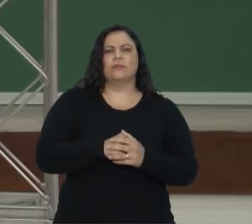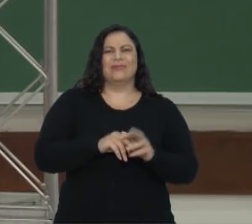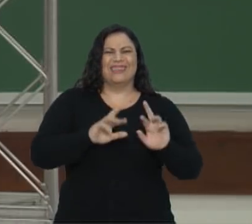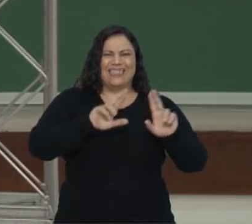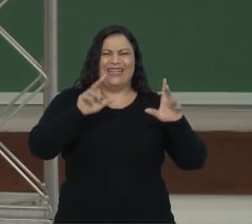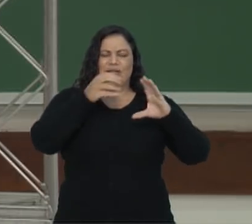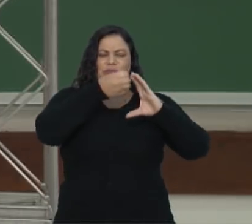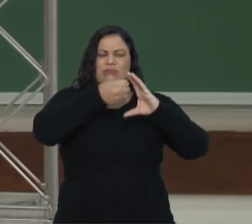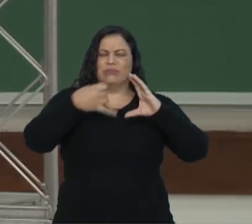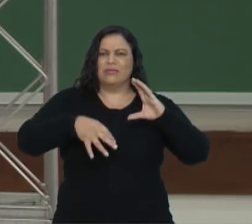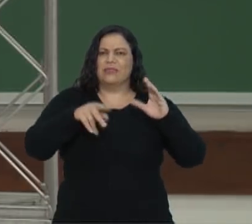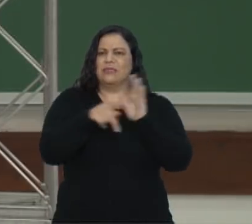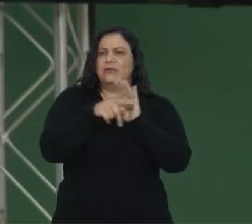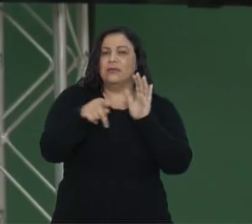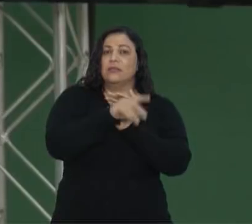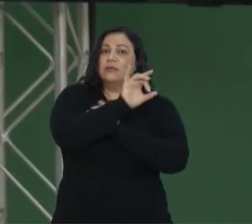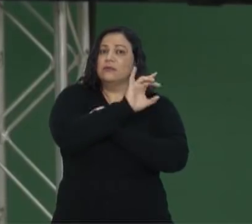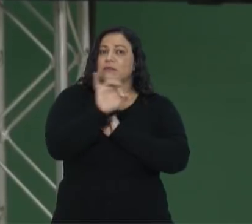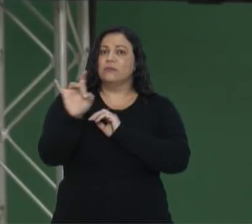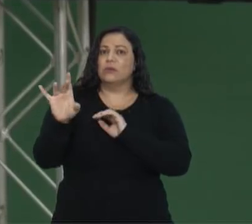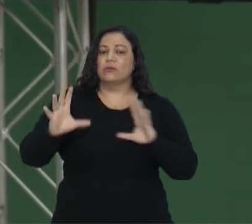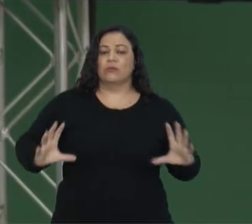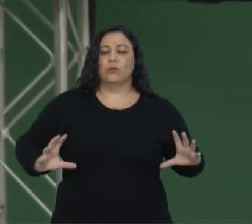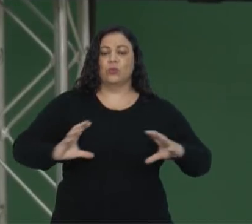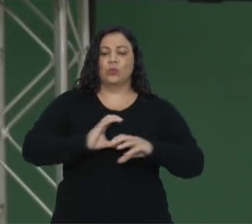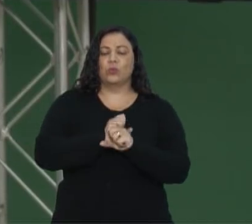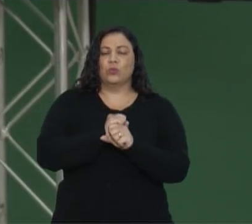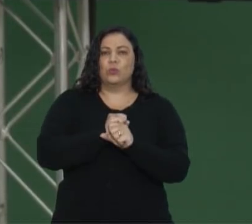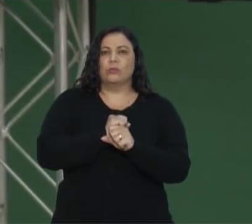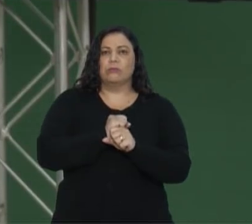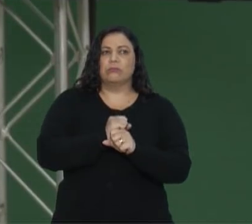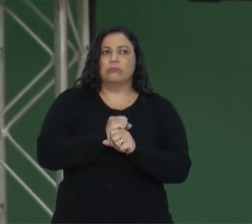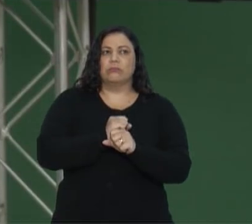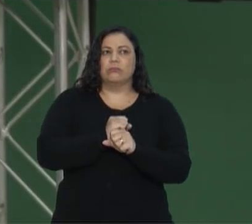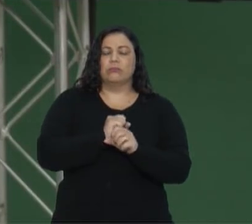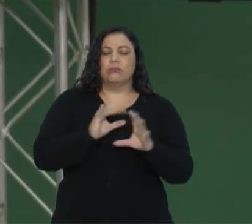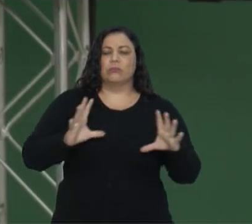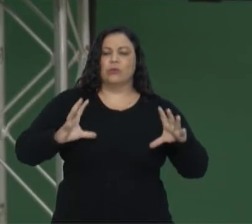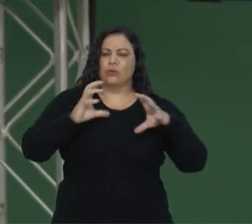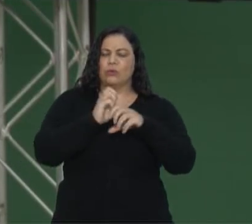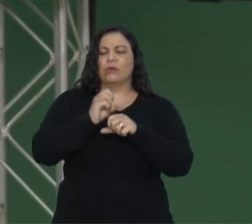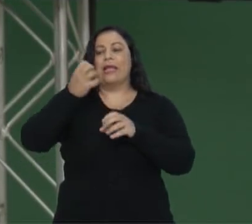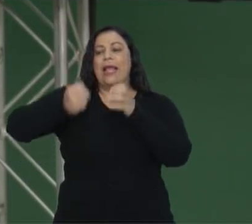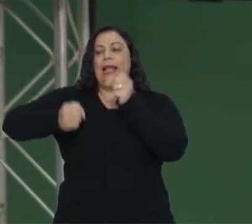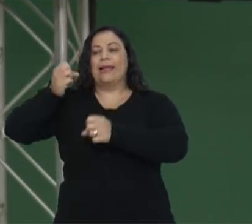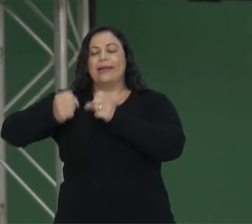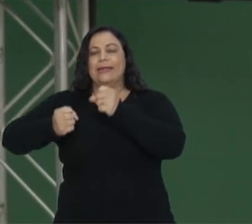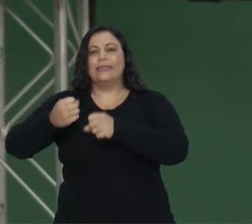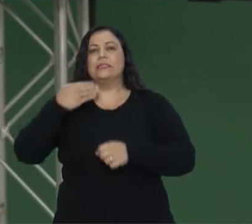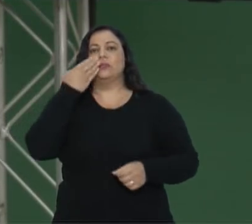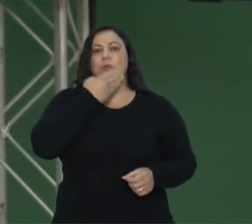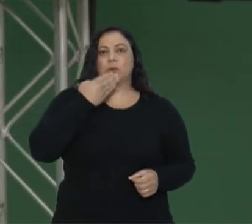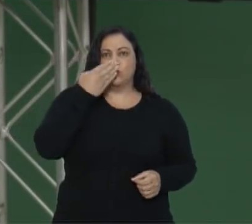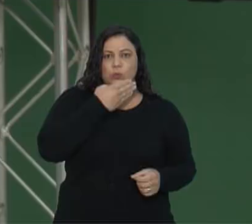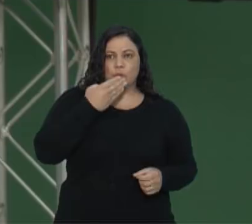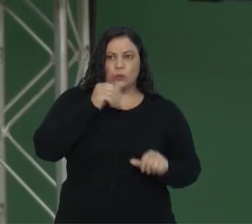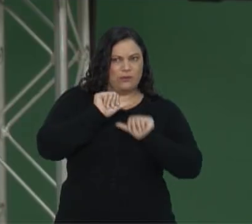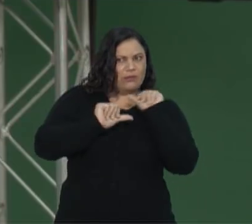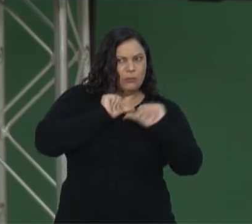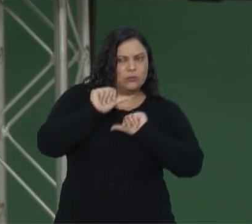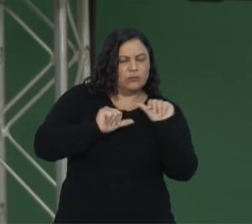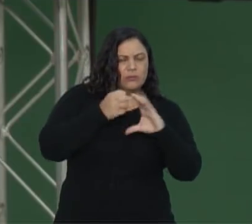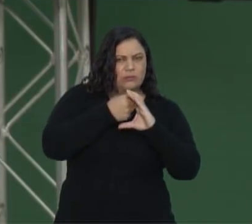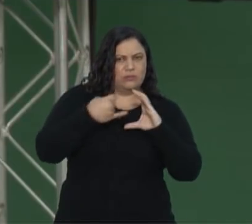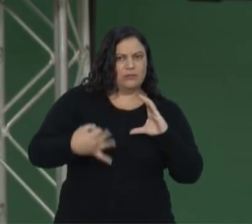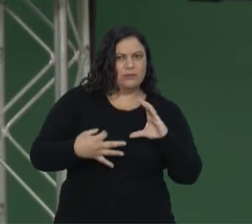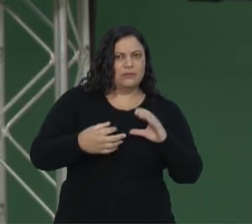aspecto? Agora, quando eu juntar, talvez, esse leite com o açúcar, vai mudar as suas